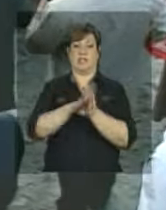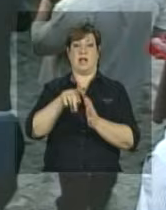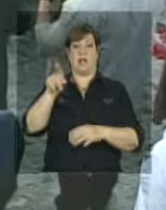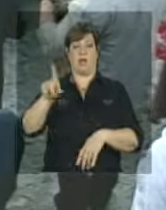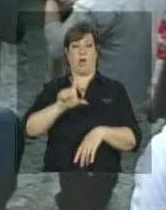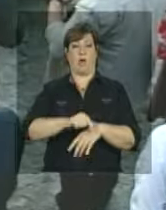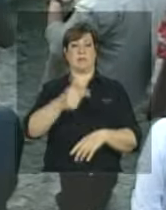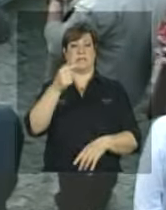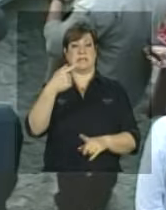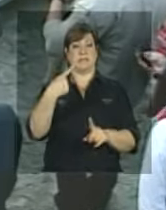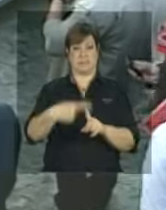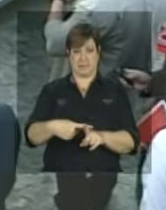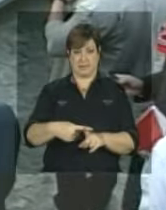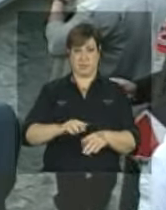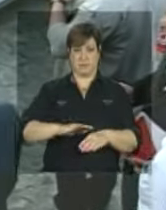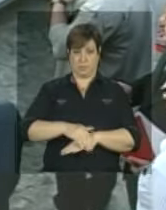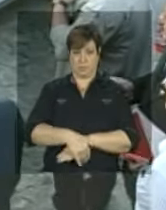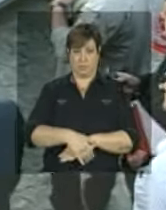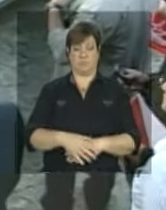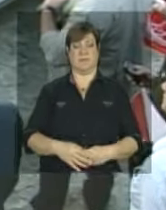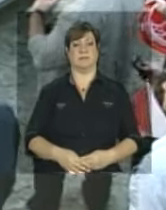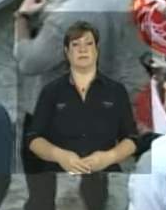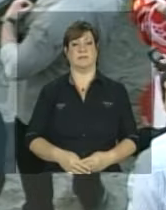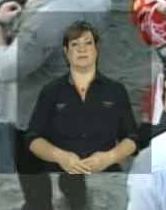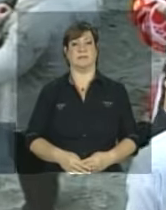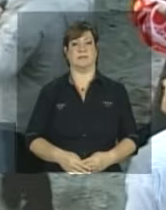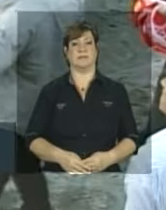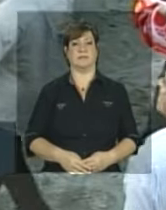às 19h30.